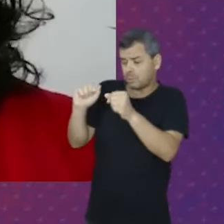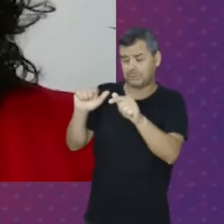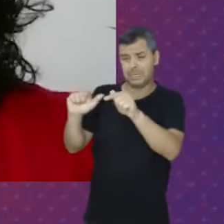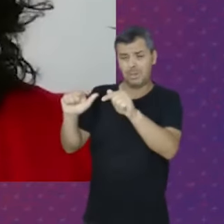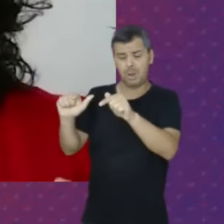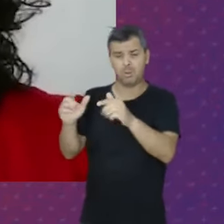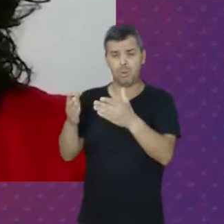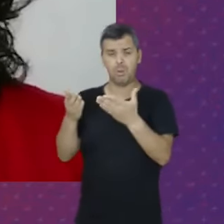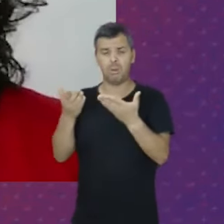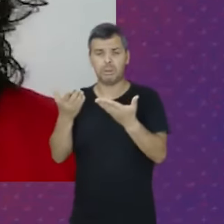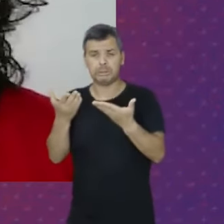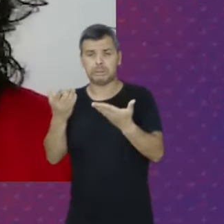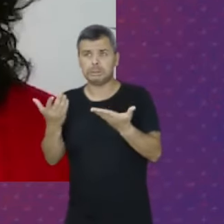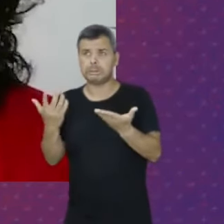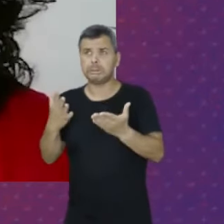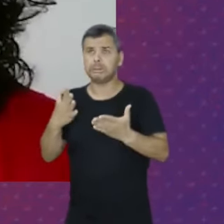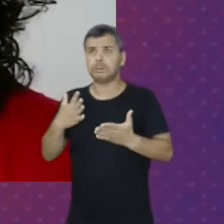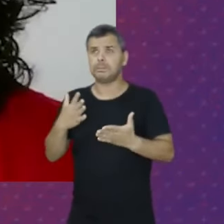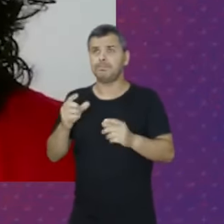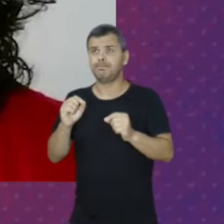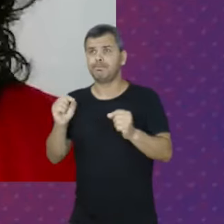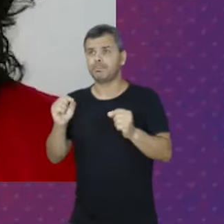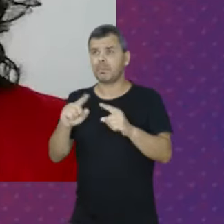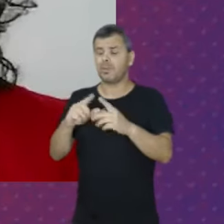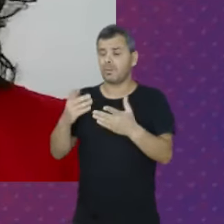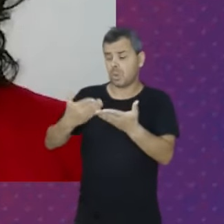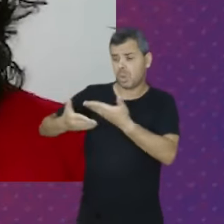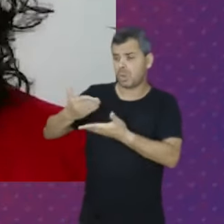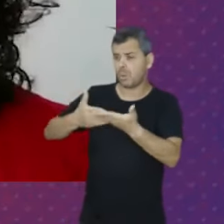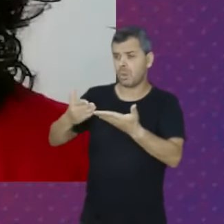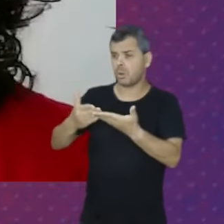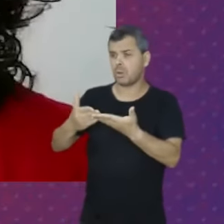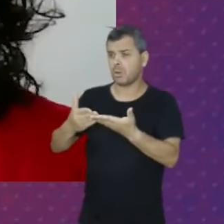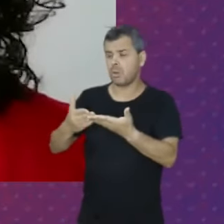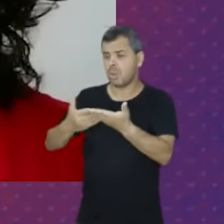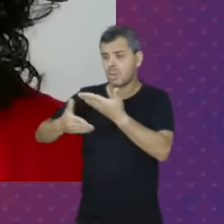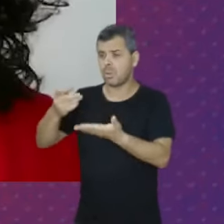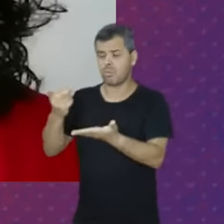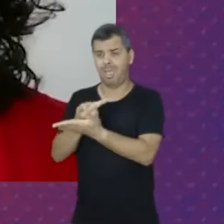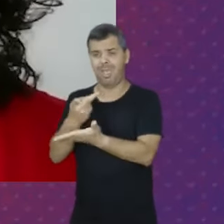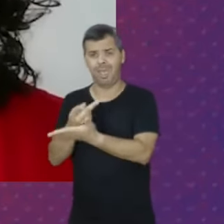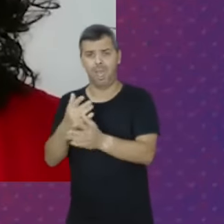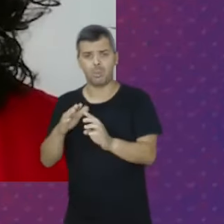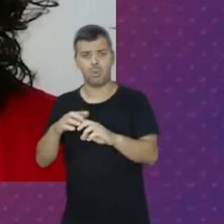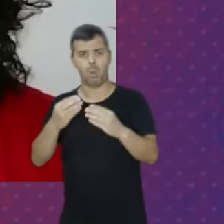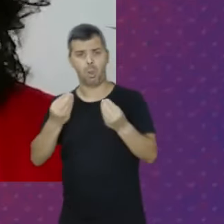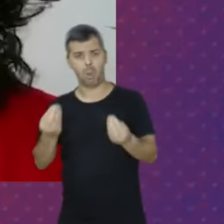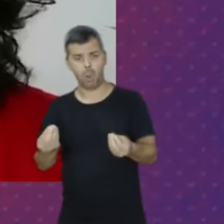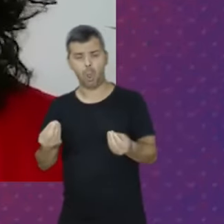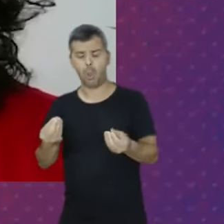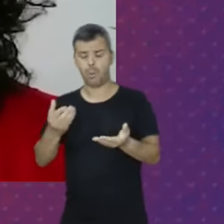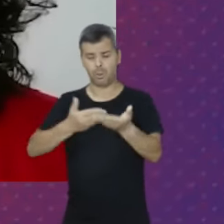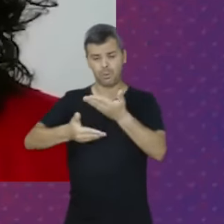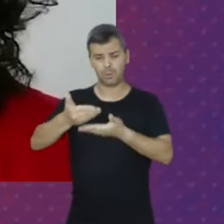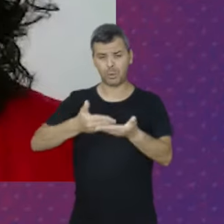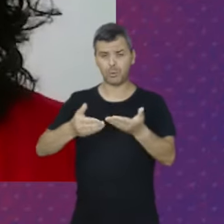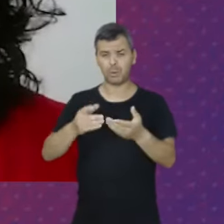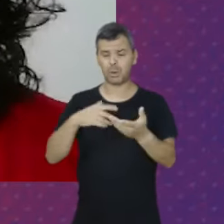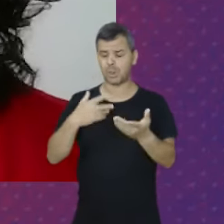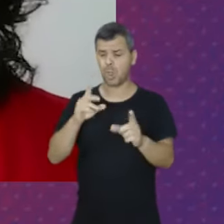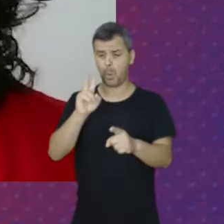ele vai, de repente, fazer um atendimento inadequado, ou vai fazer um atendimento